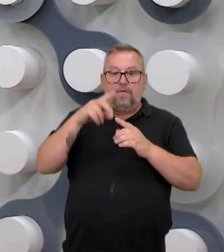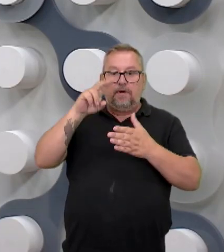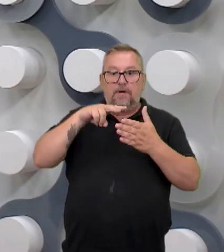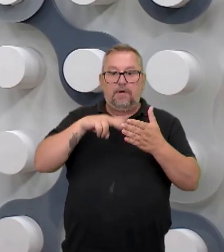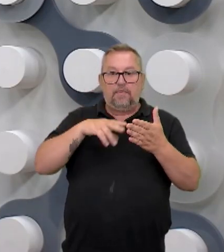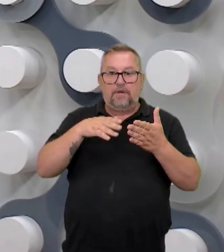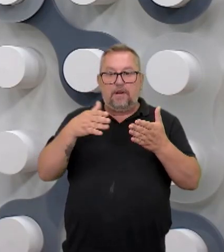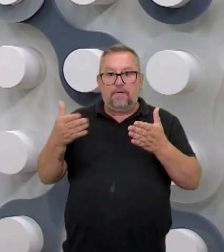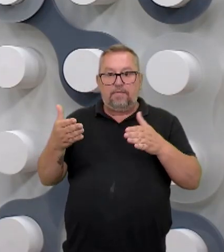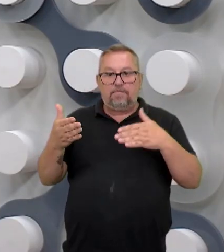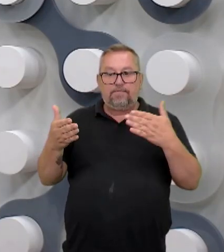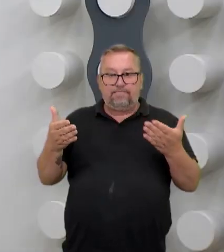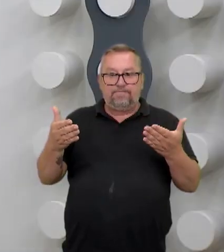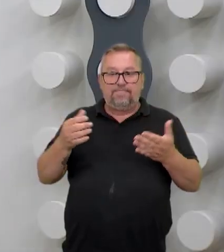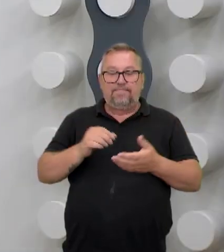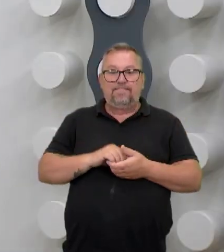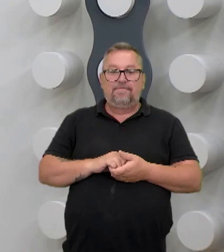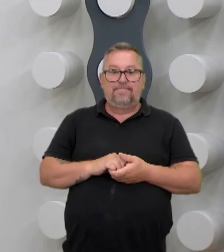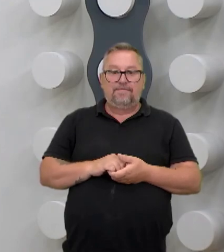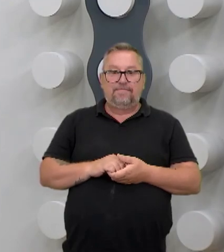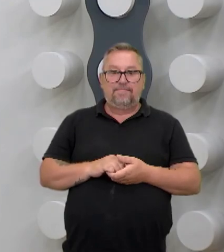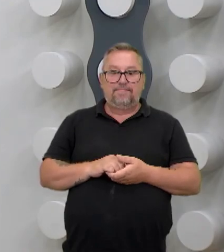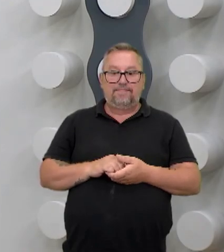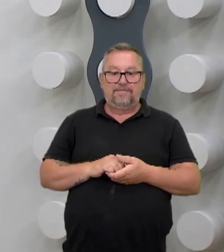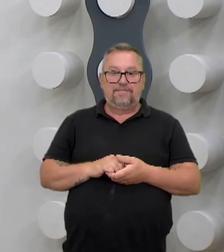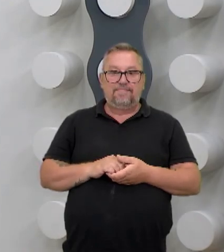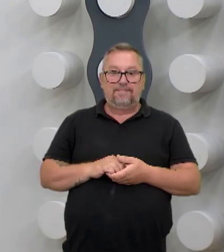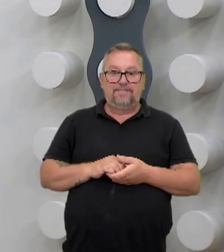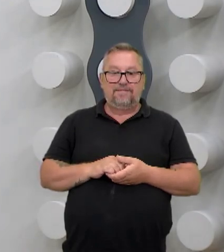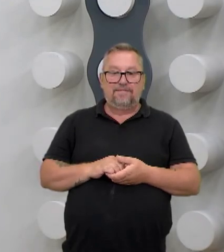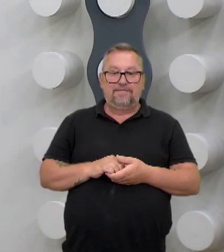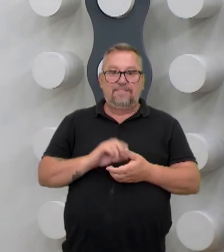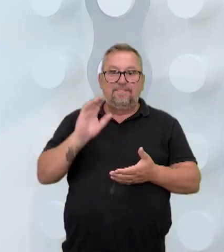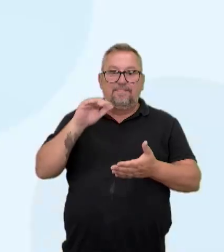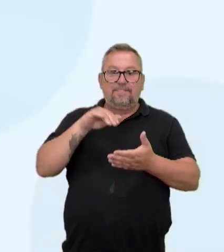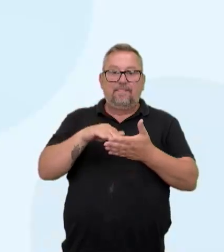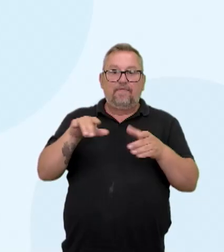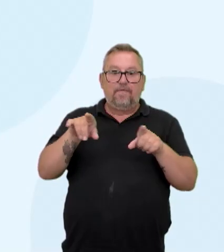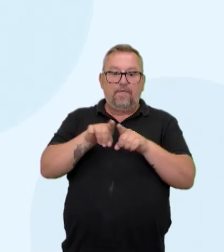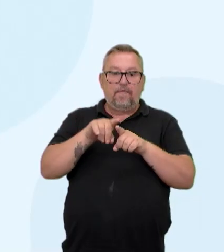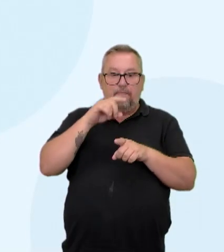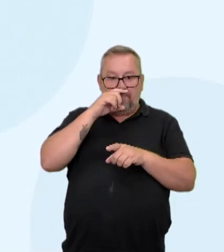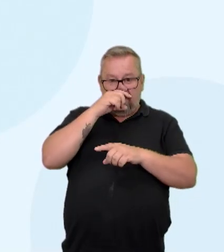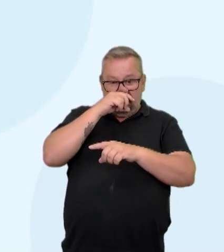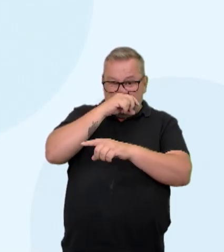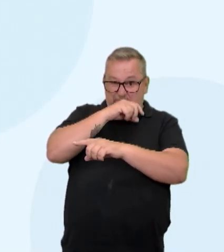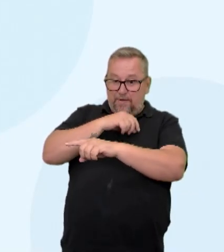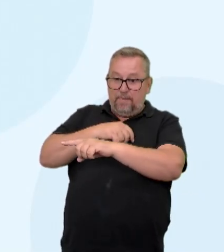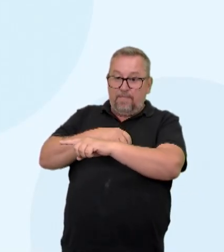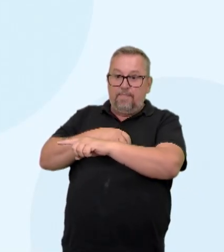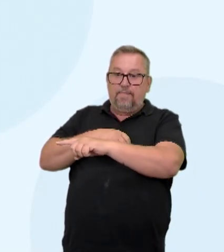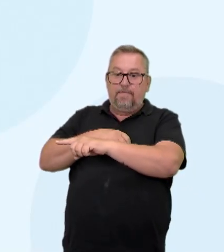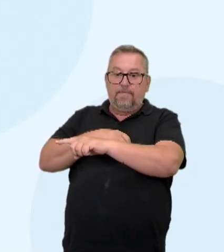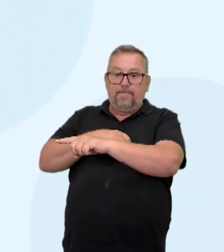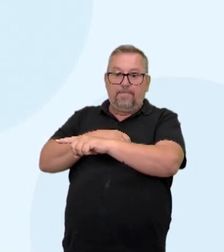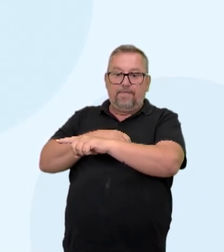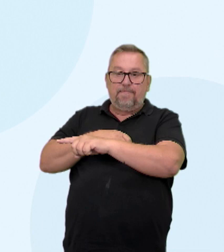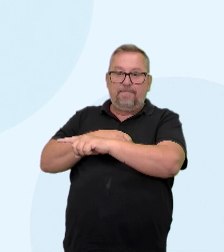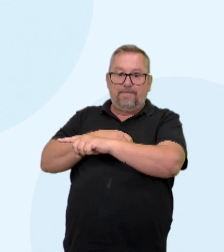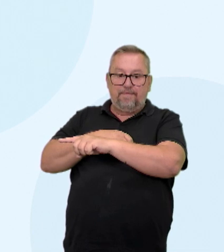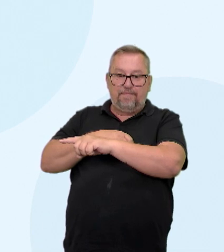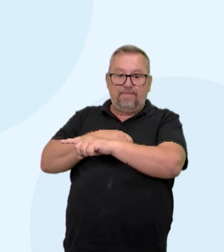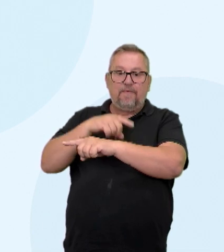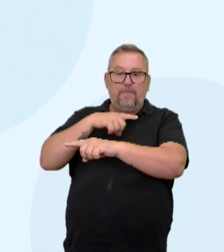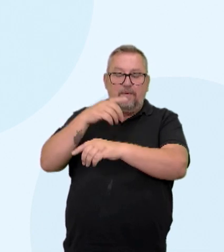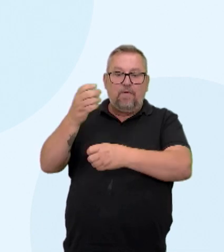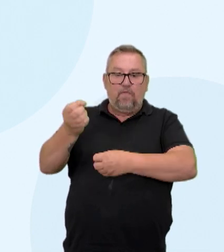lateral. Falaremos mais sobre isso. Falaremos sobre isso. Leitura lateral. Aí, ó, no final, eu coloquei ali, ó, o último item. Além do acesso à informação, espaço